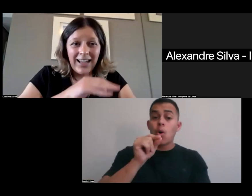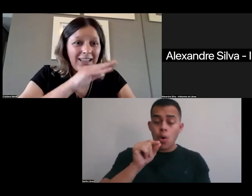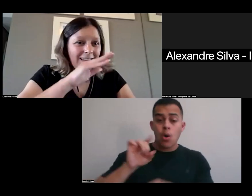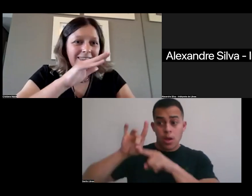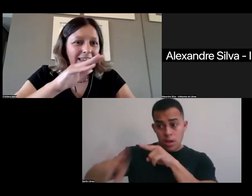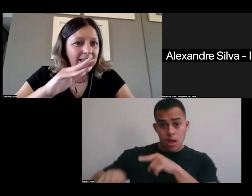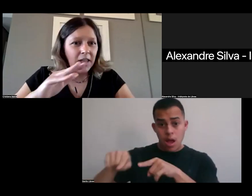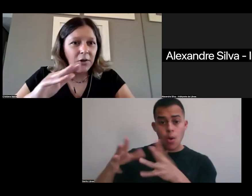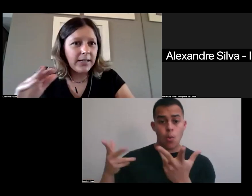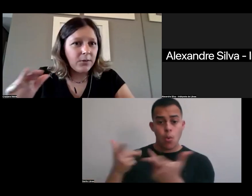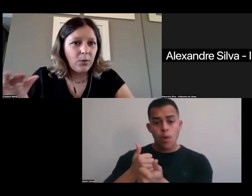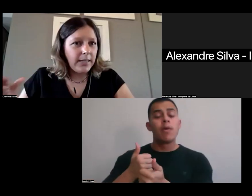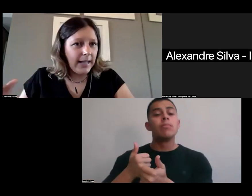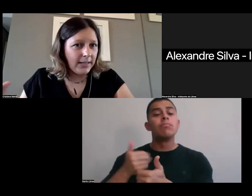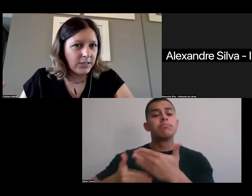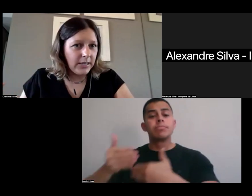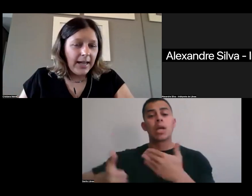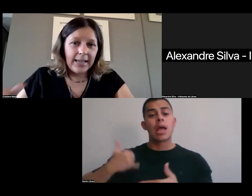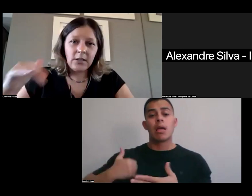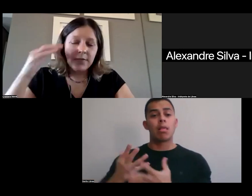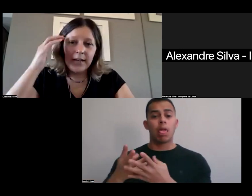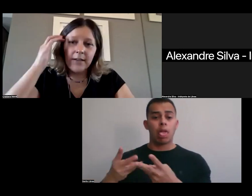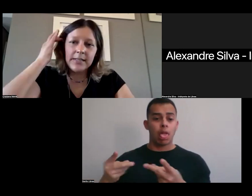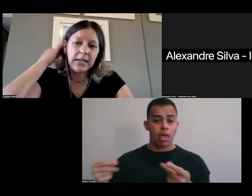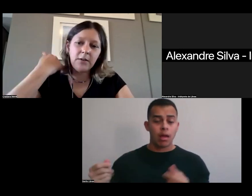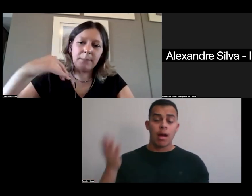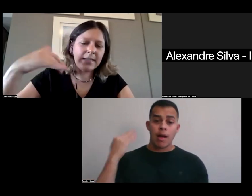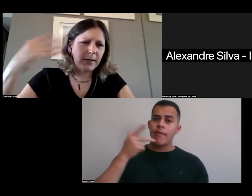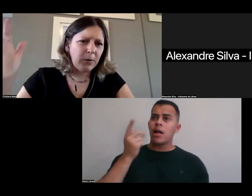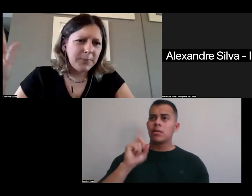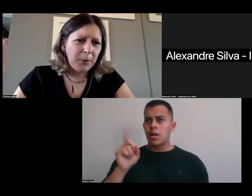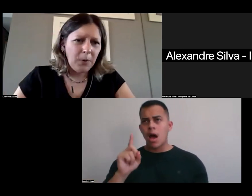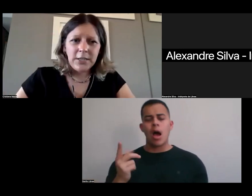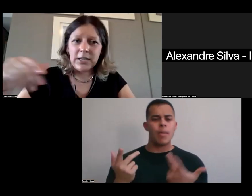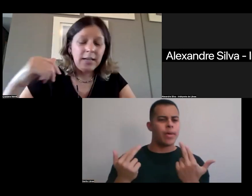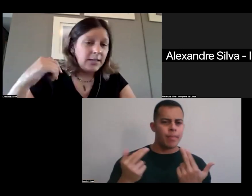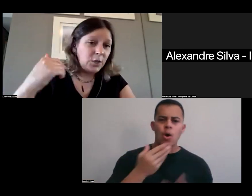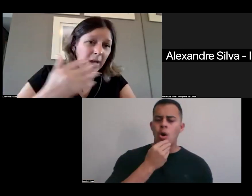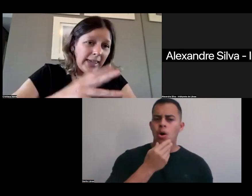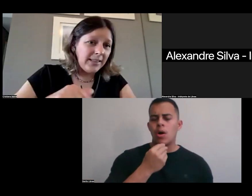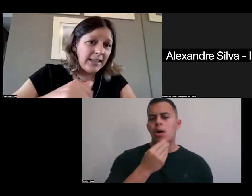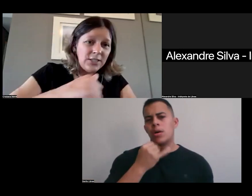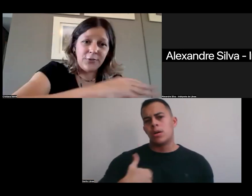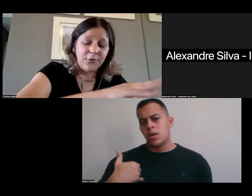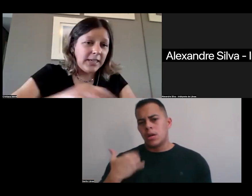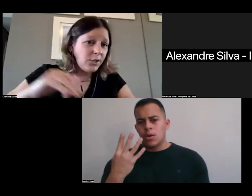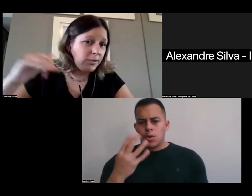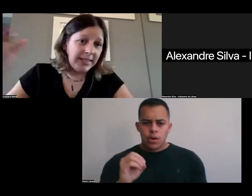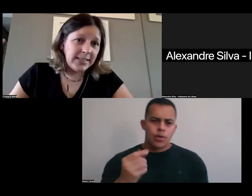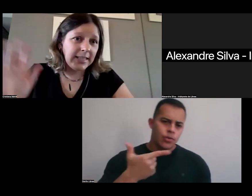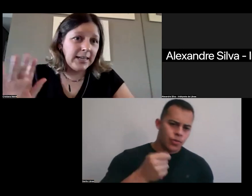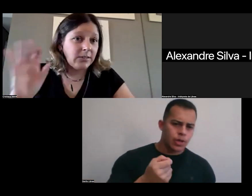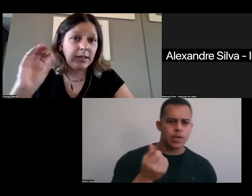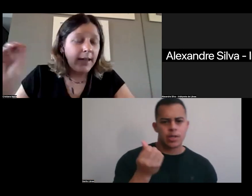espermática está deteriorando com a idade. Aquilo que se falava, não, a mesma coisa para um homem de 40, de 20 ou